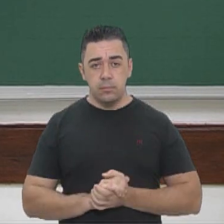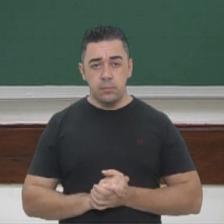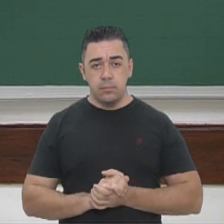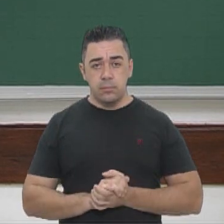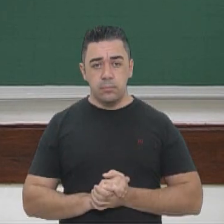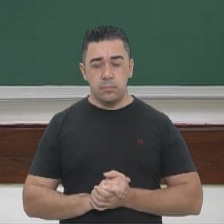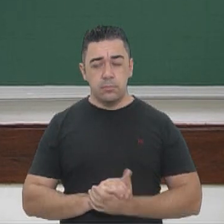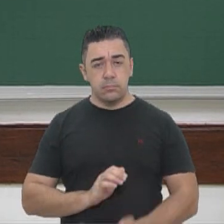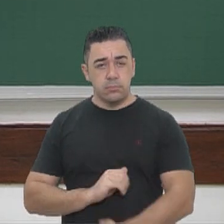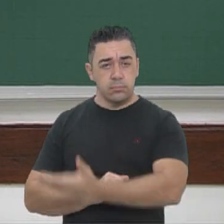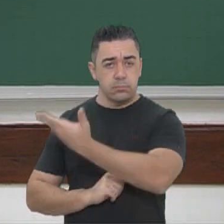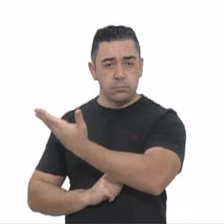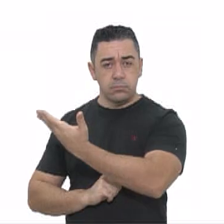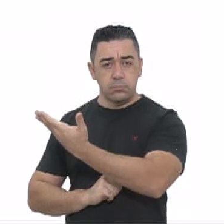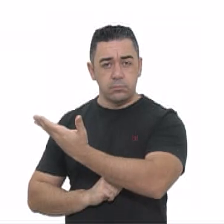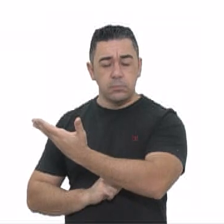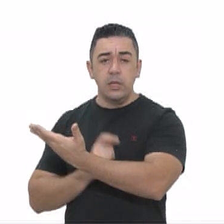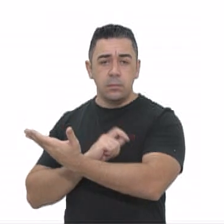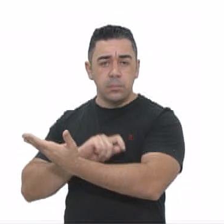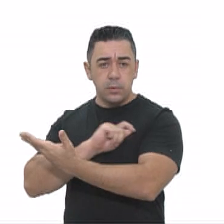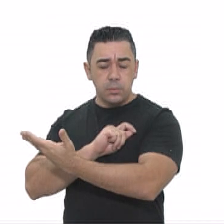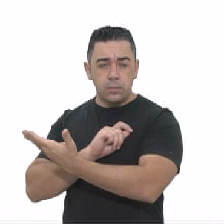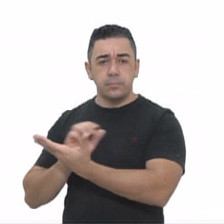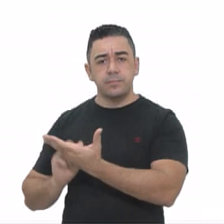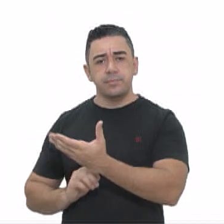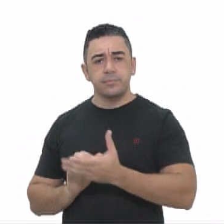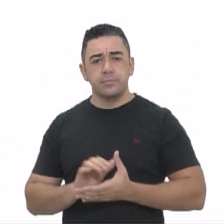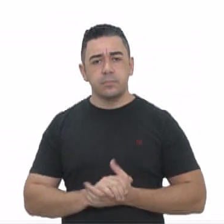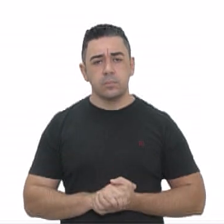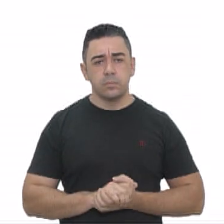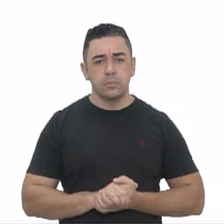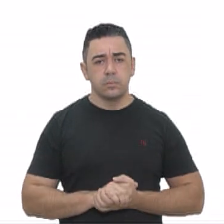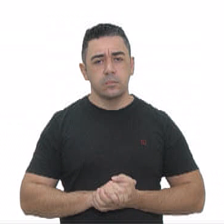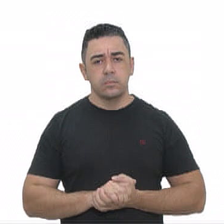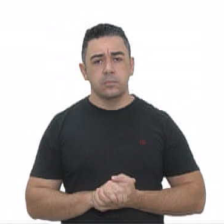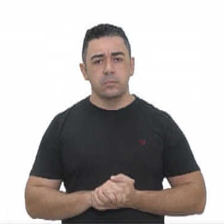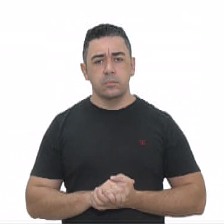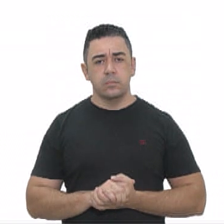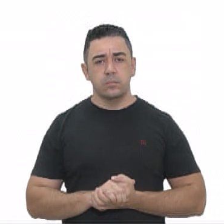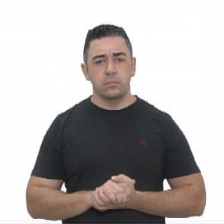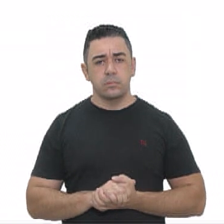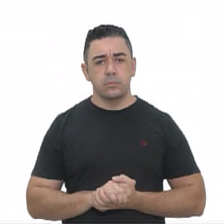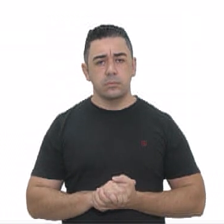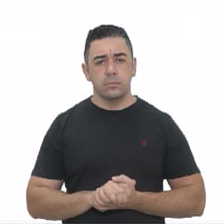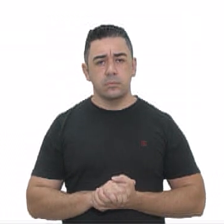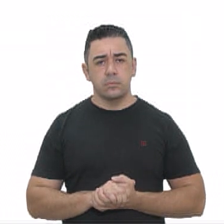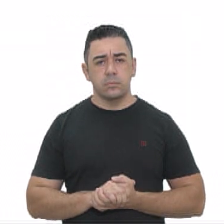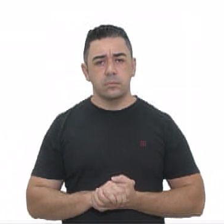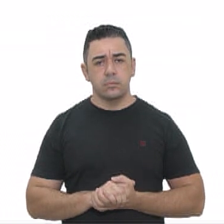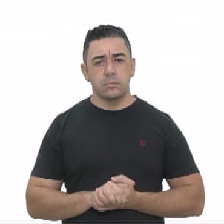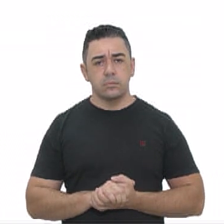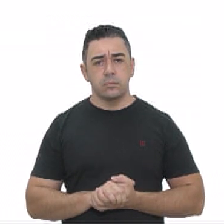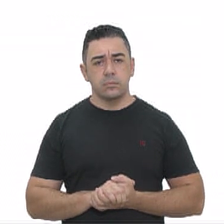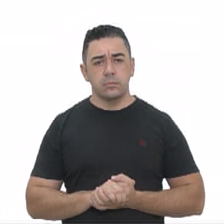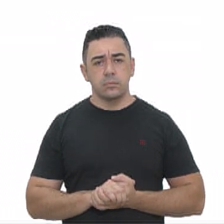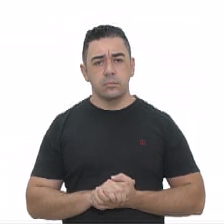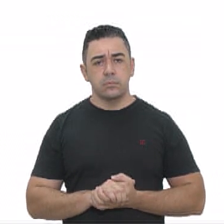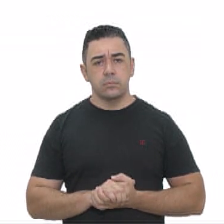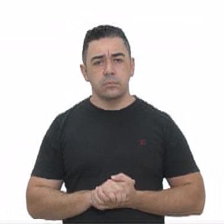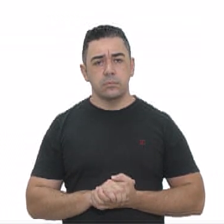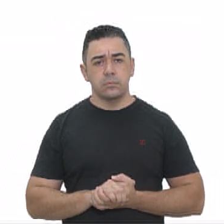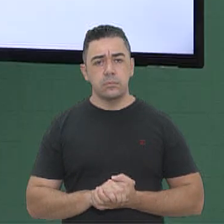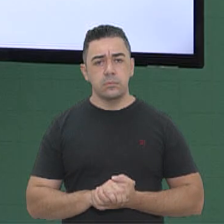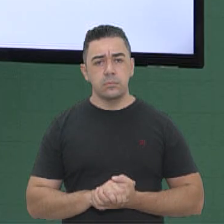Atenção à la escritura e seus aspectos básicos, sobretudo al